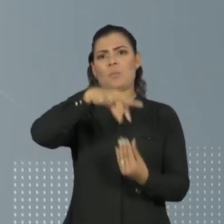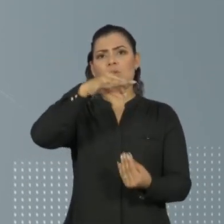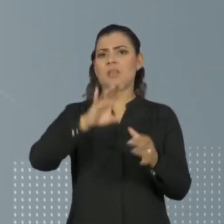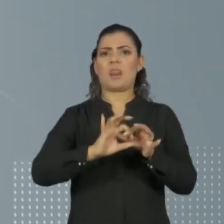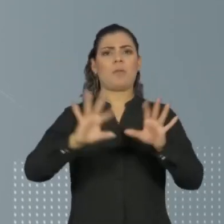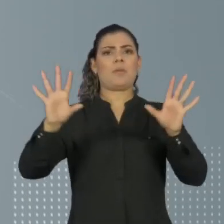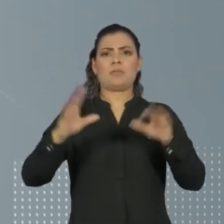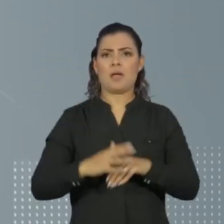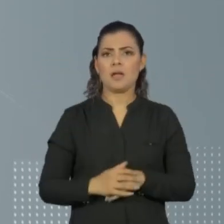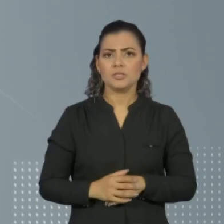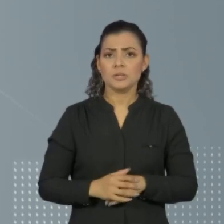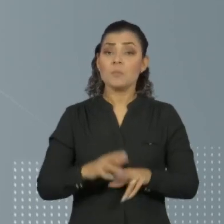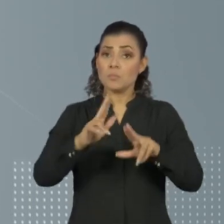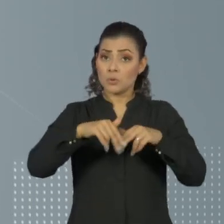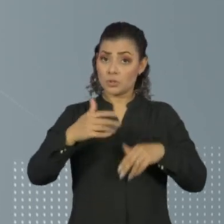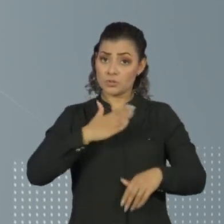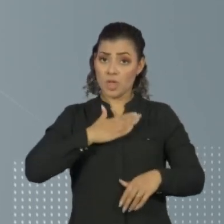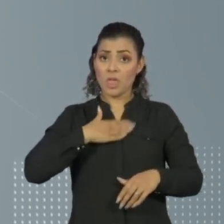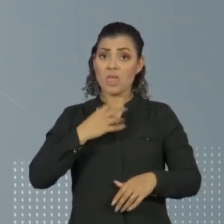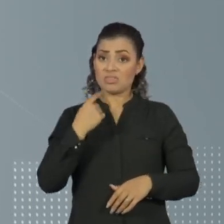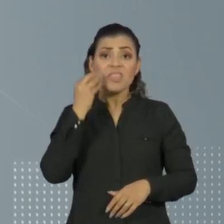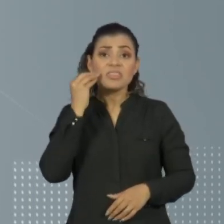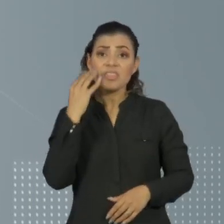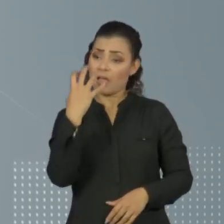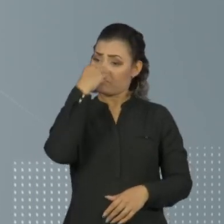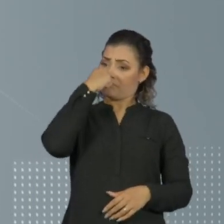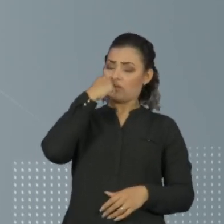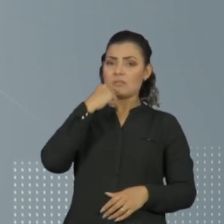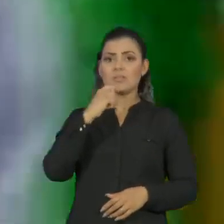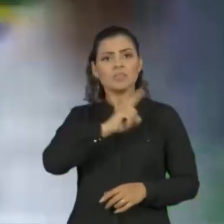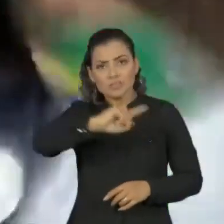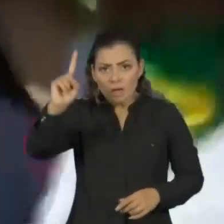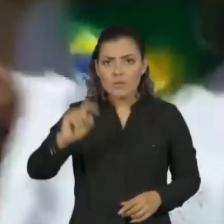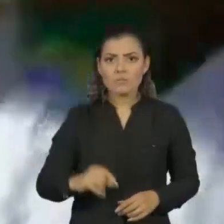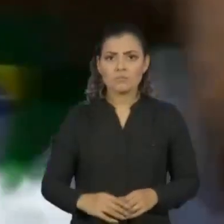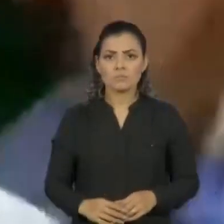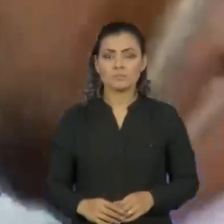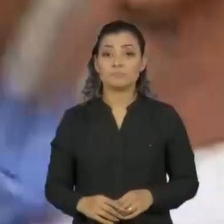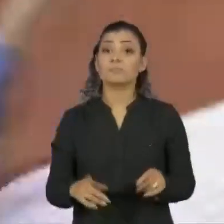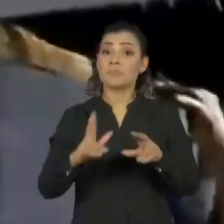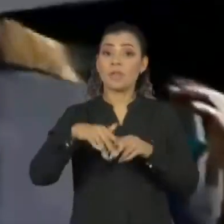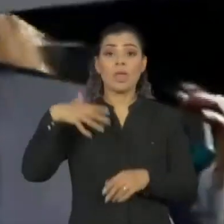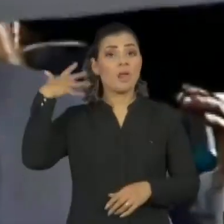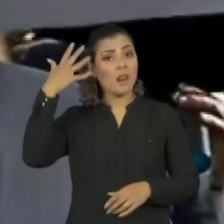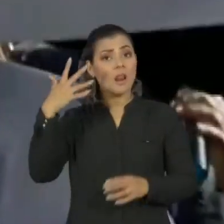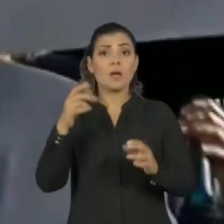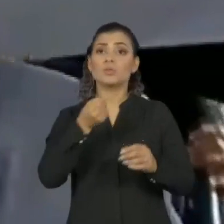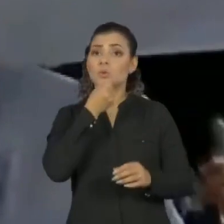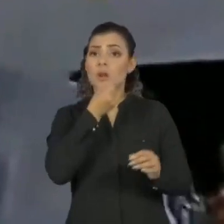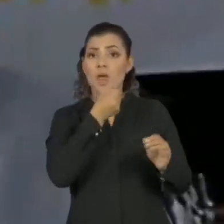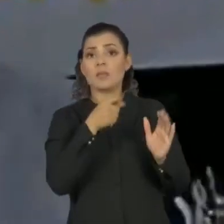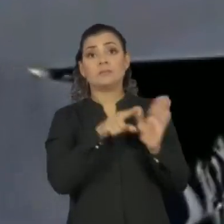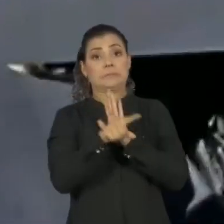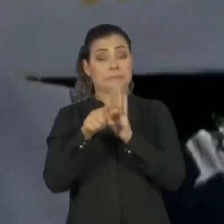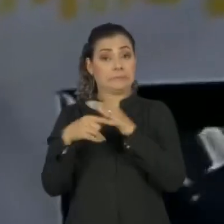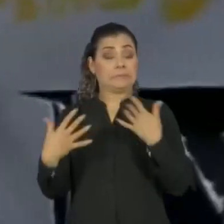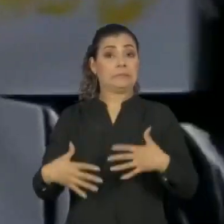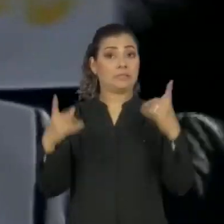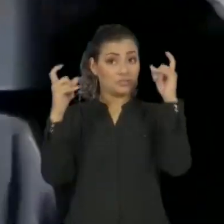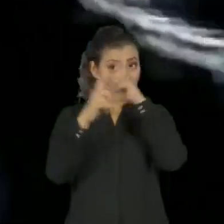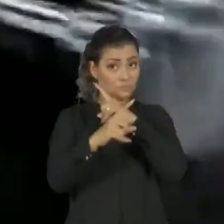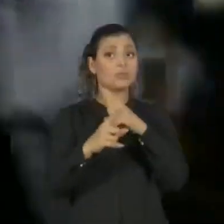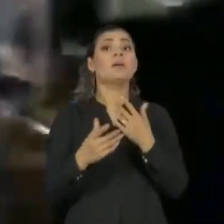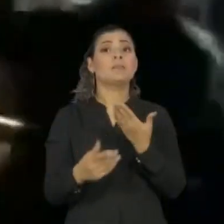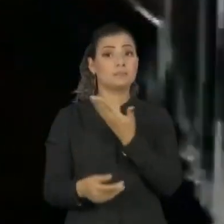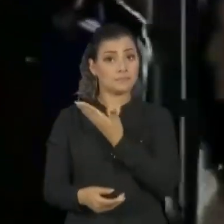a primeira coisa que você apesar do discurso jornalistas tiveram trabalho dificultado